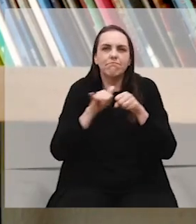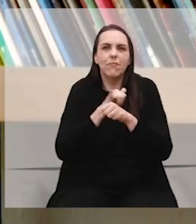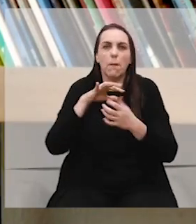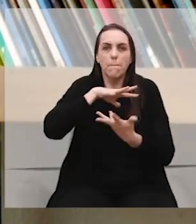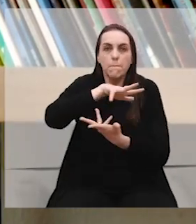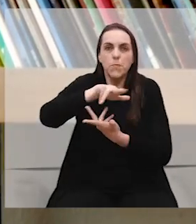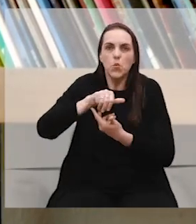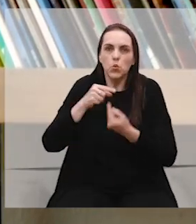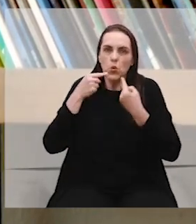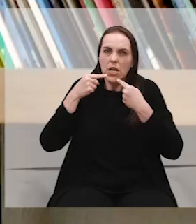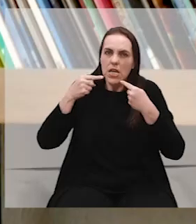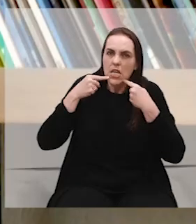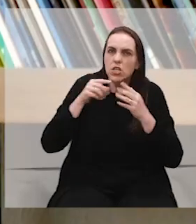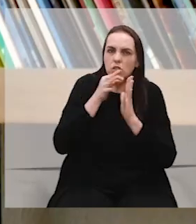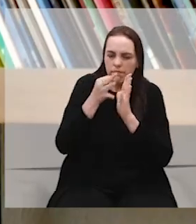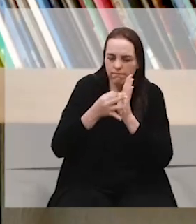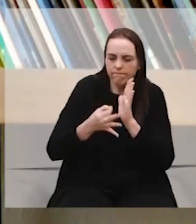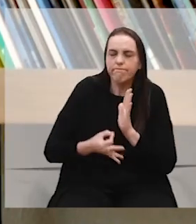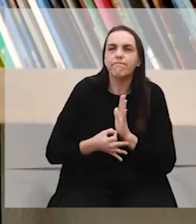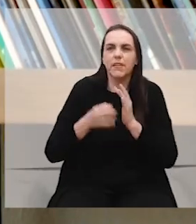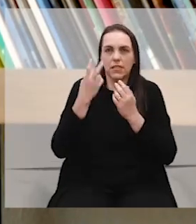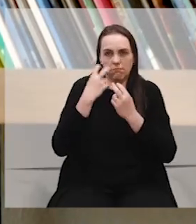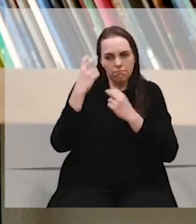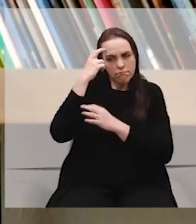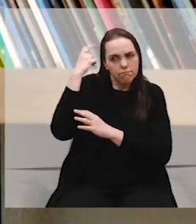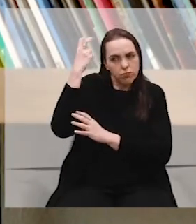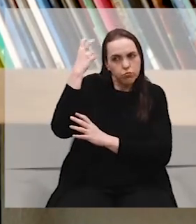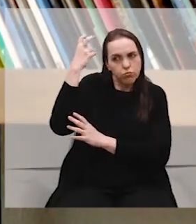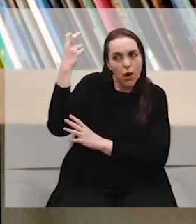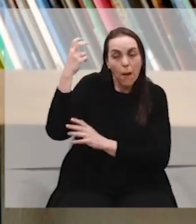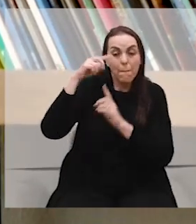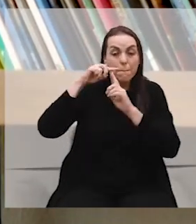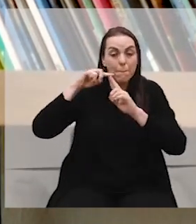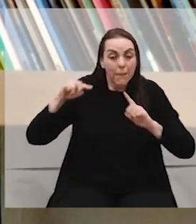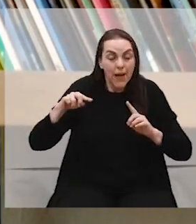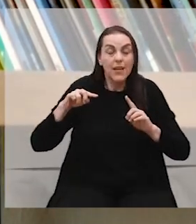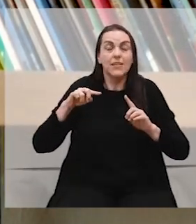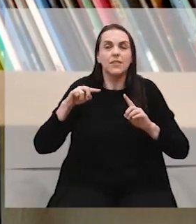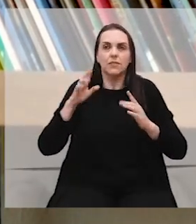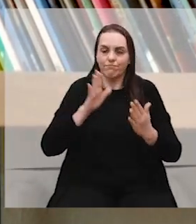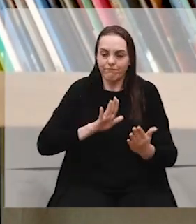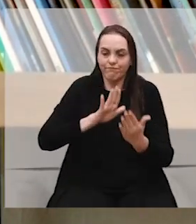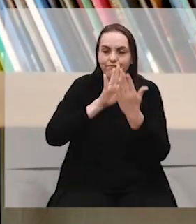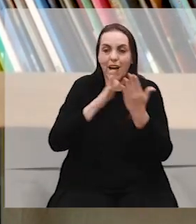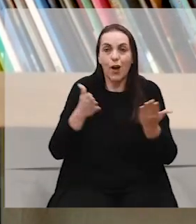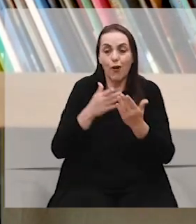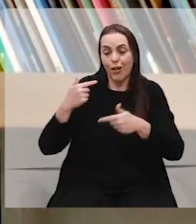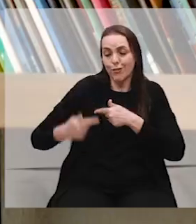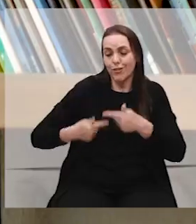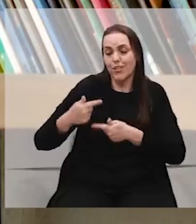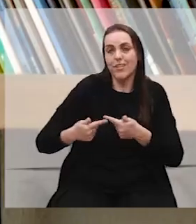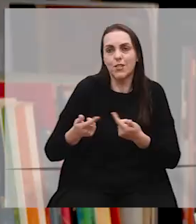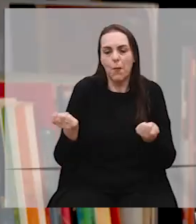hoje criticamente, intelectualmente, nos constituímos, mas nos deparamos com uma nova geração que traz outras